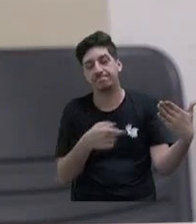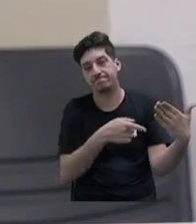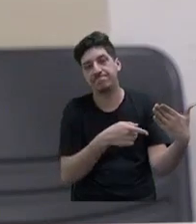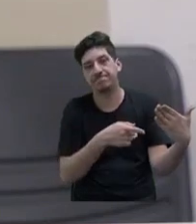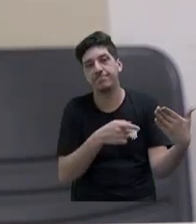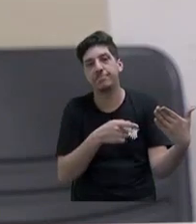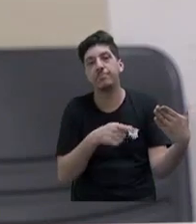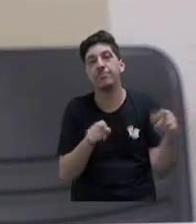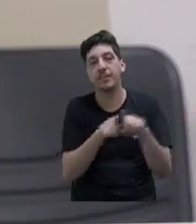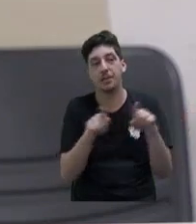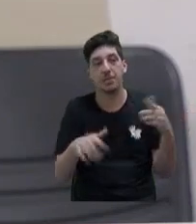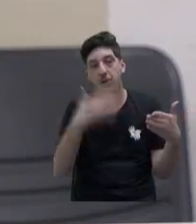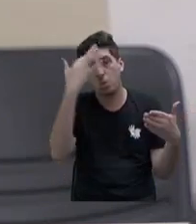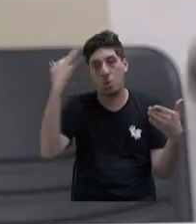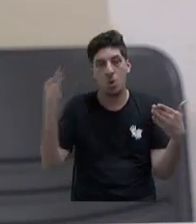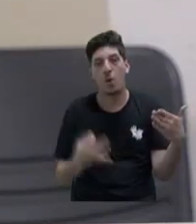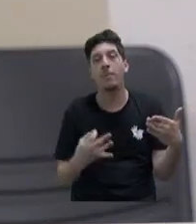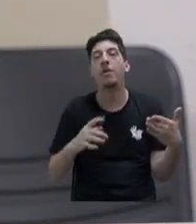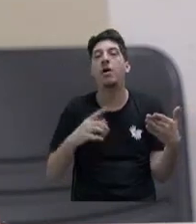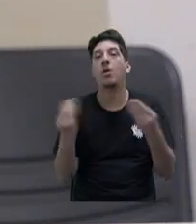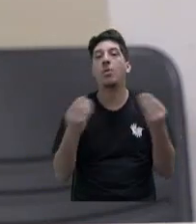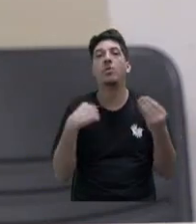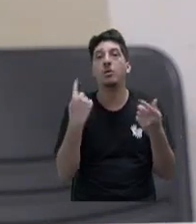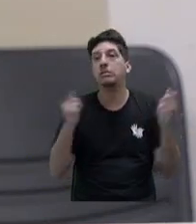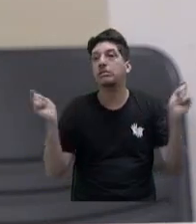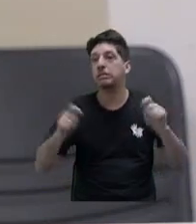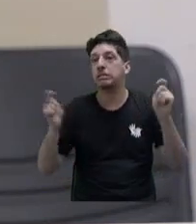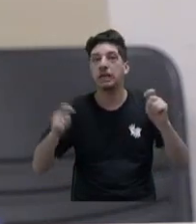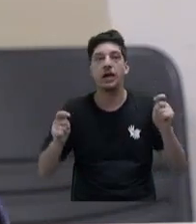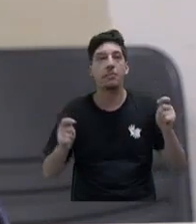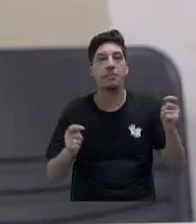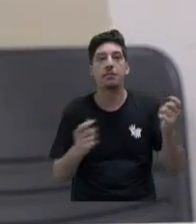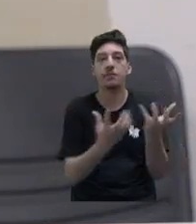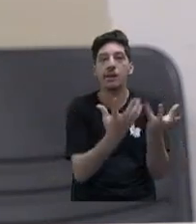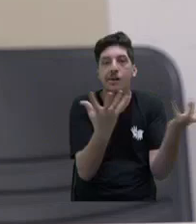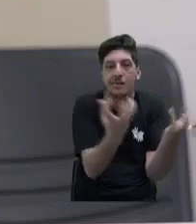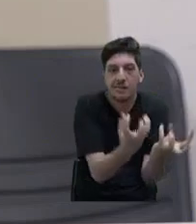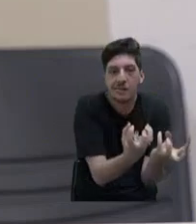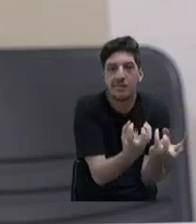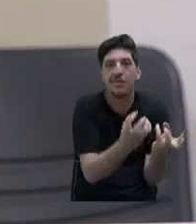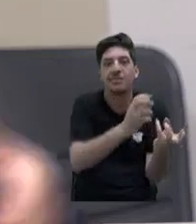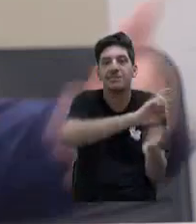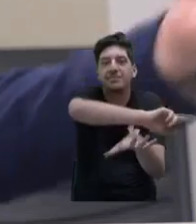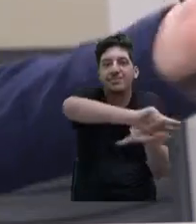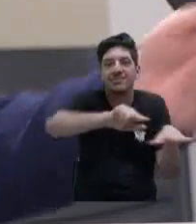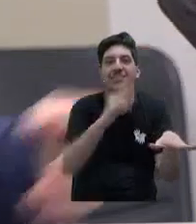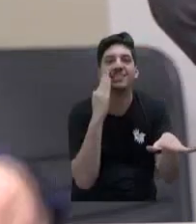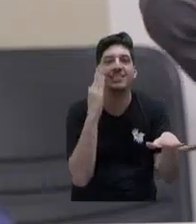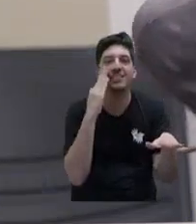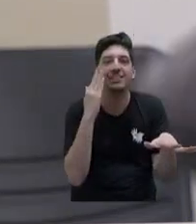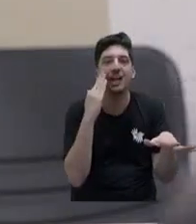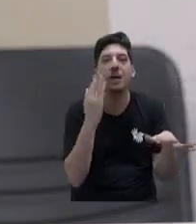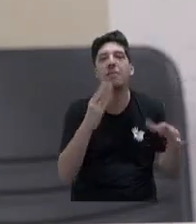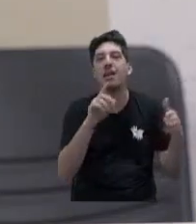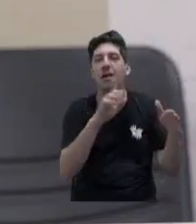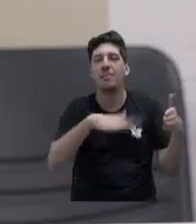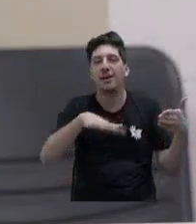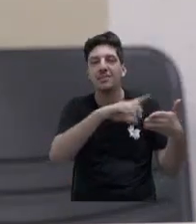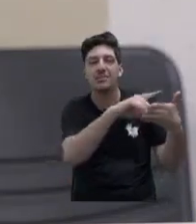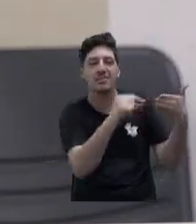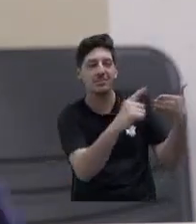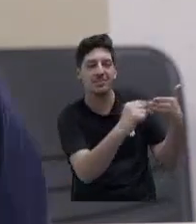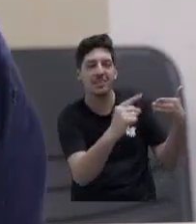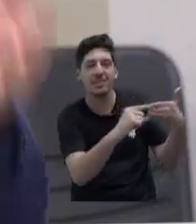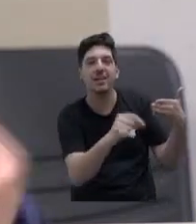mas compreendo como podemos unir o sertão vasto de Guimarães Rosa, que é essa terra nossa do Triângulo, que é o sertão